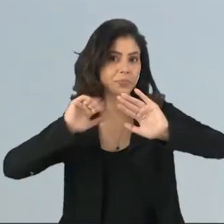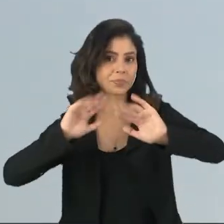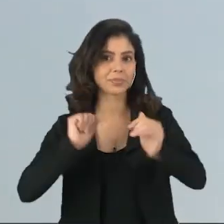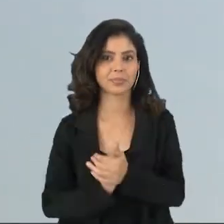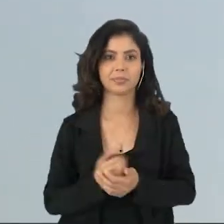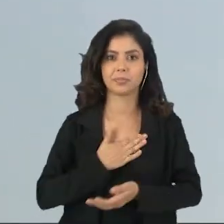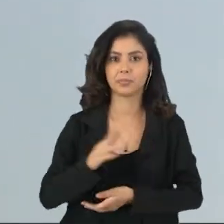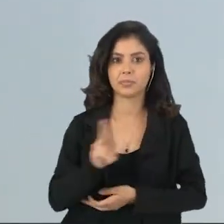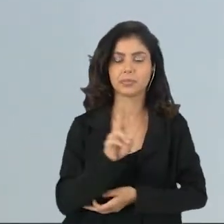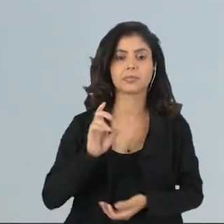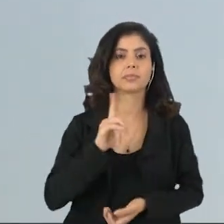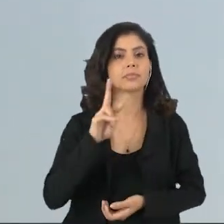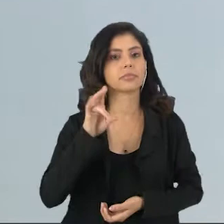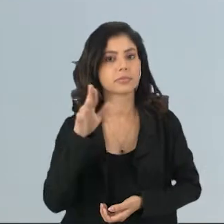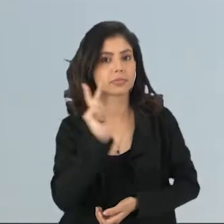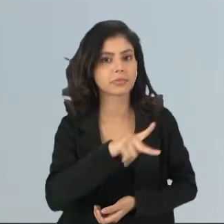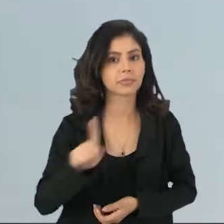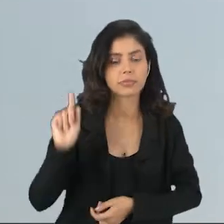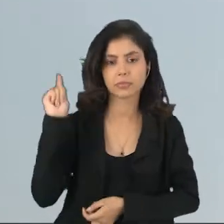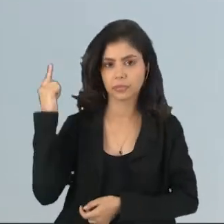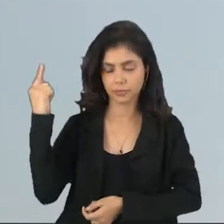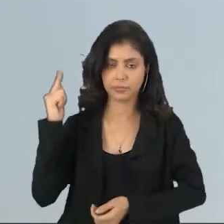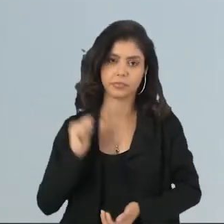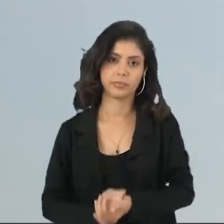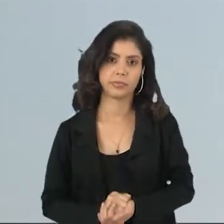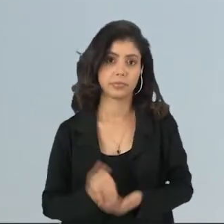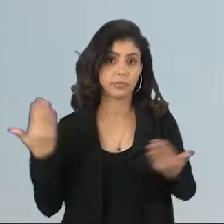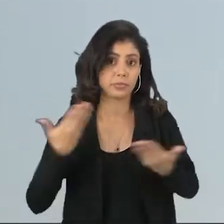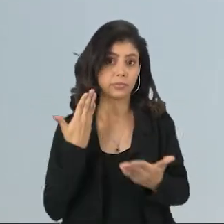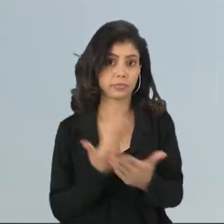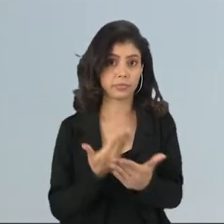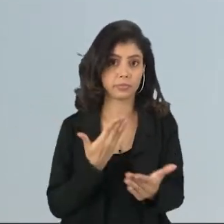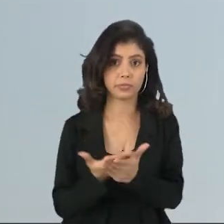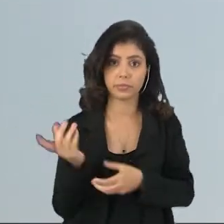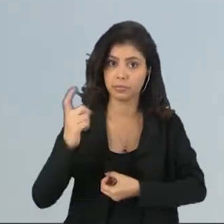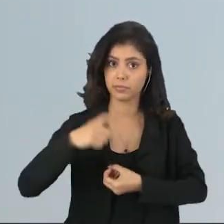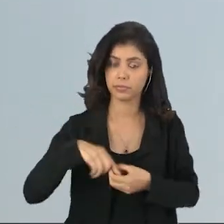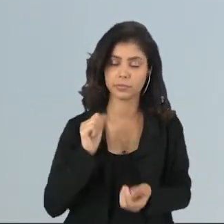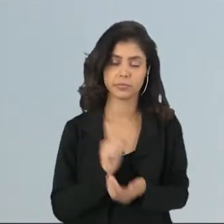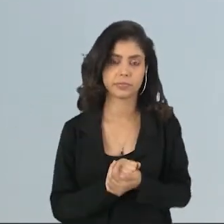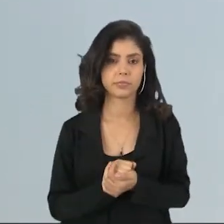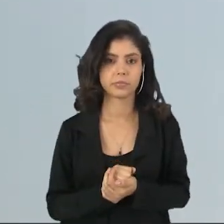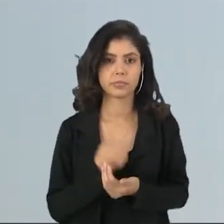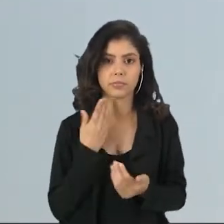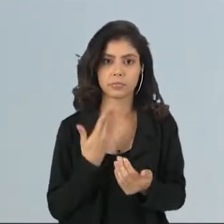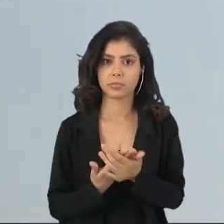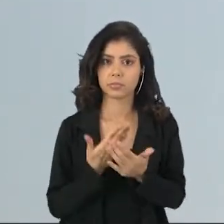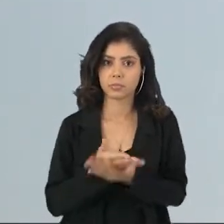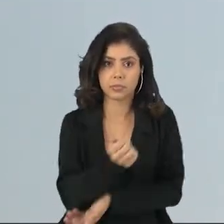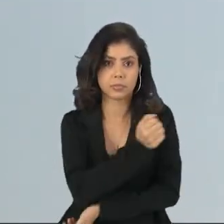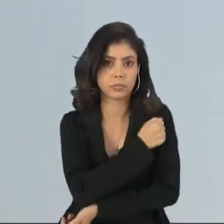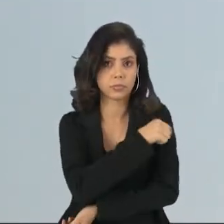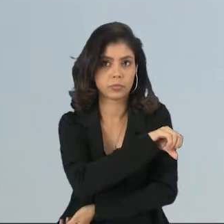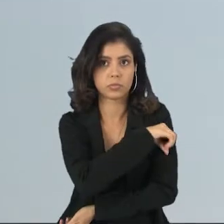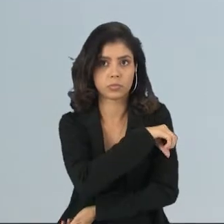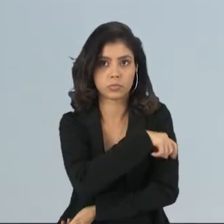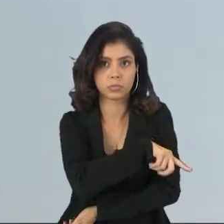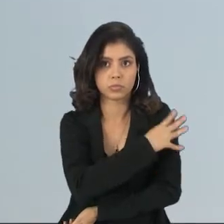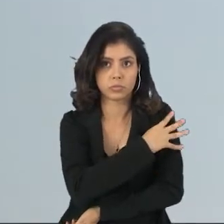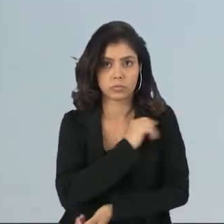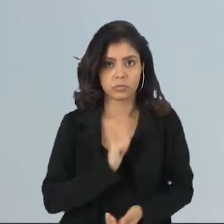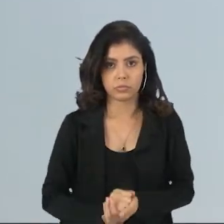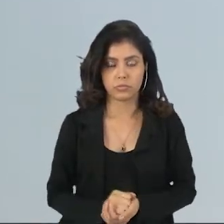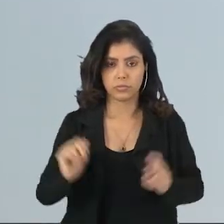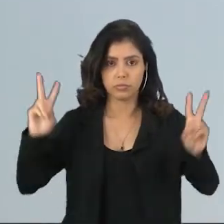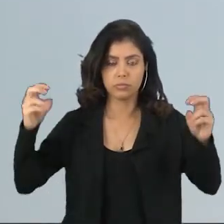Olá, meu nome é Cleilton Amaral, professor de Geografia, e o nosso estudo é voltado para os alunos do 9º ano do ensino fundamental.